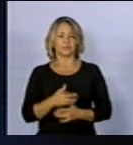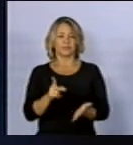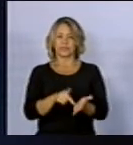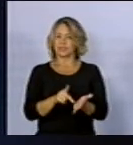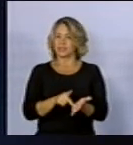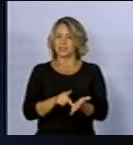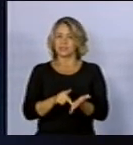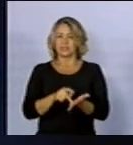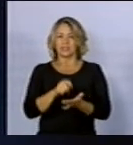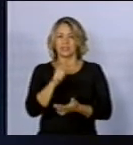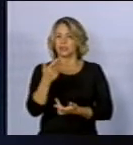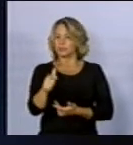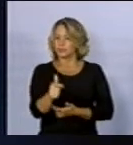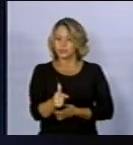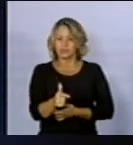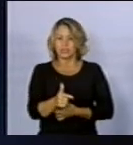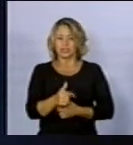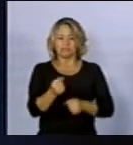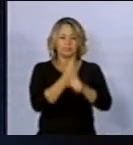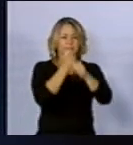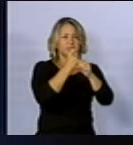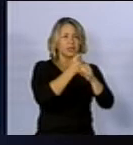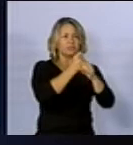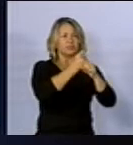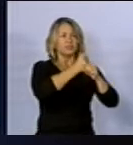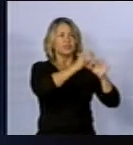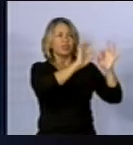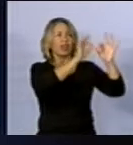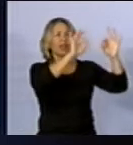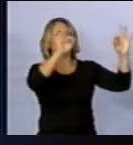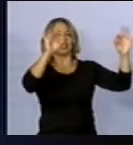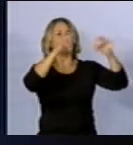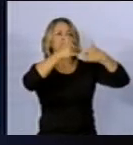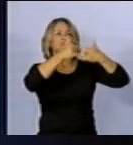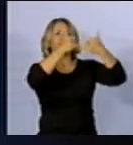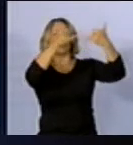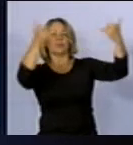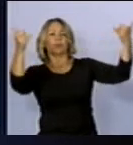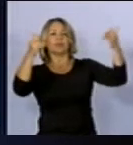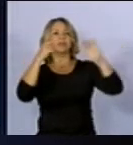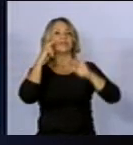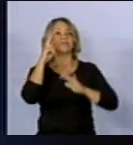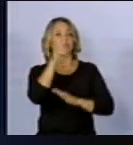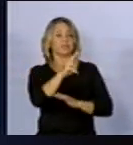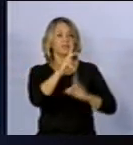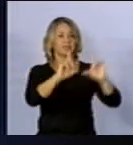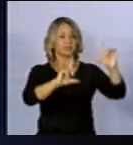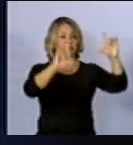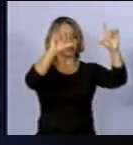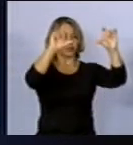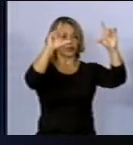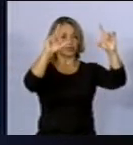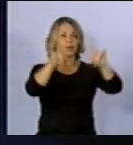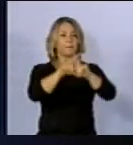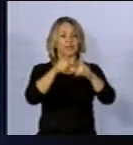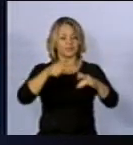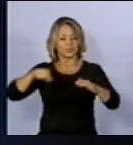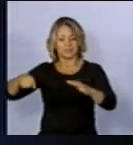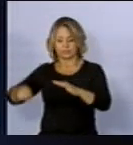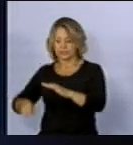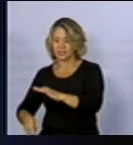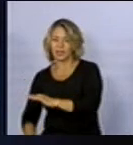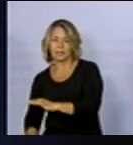se constroem mais tantas linhas eh como a que vimos nas fotos mas já se faz o enterramento dessas